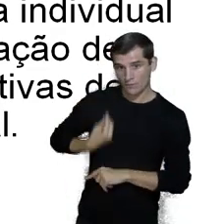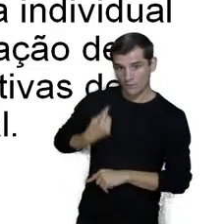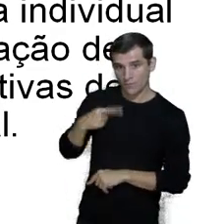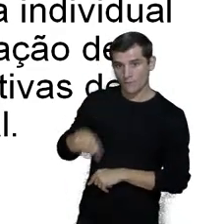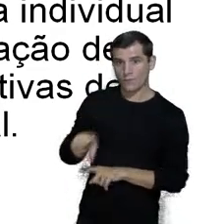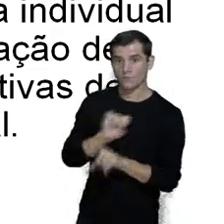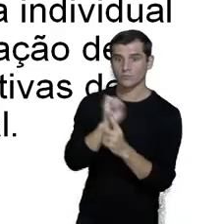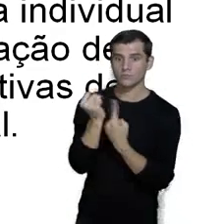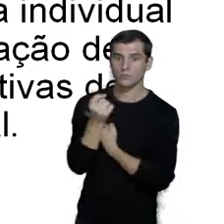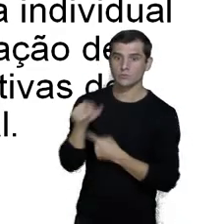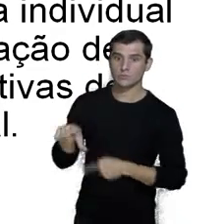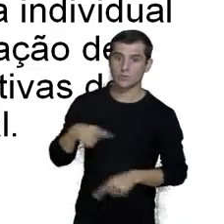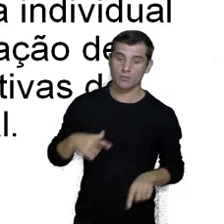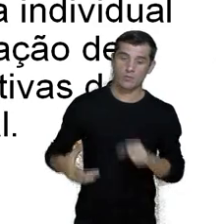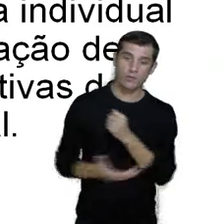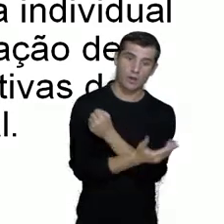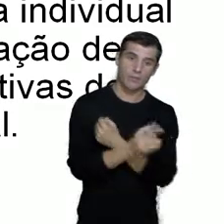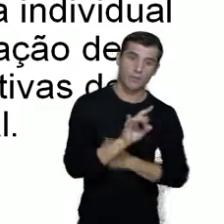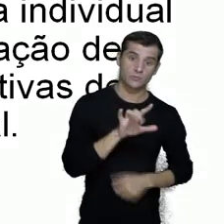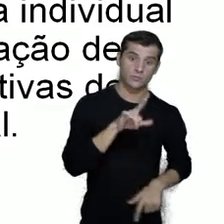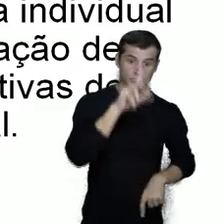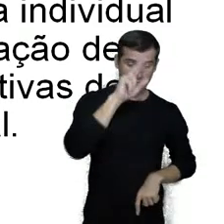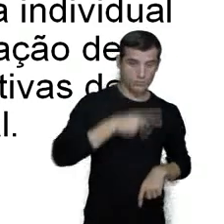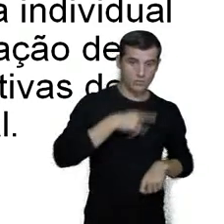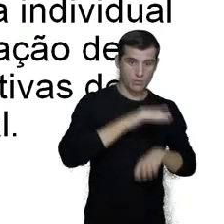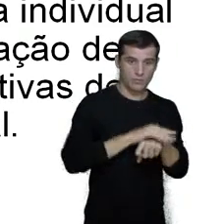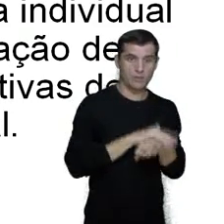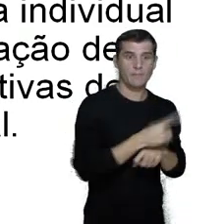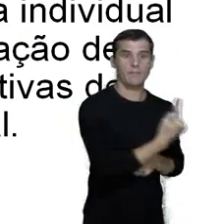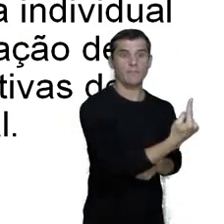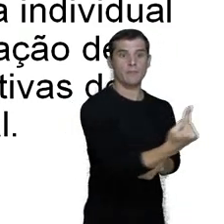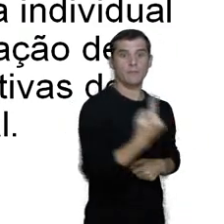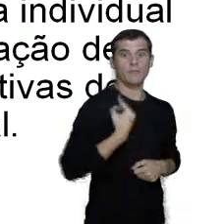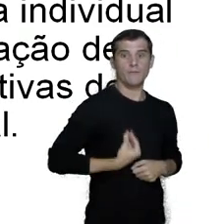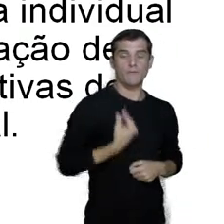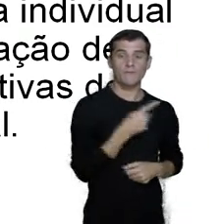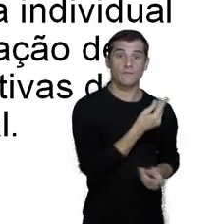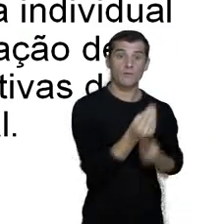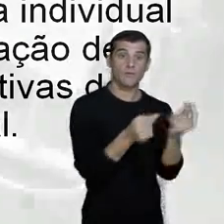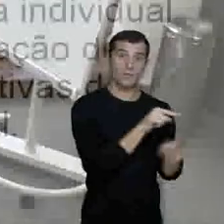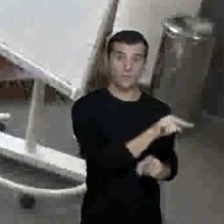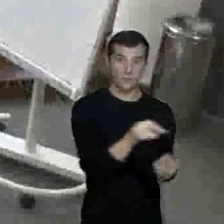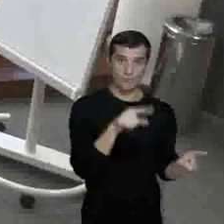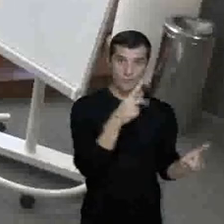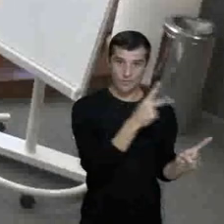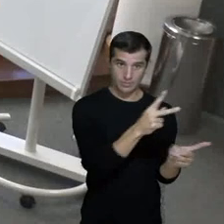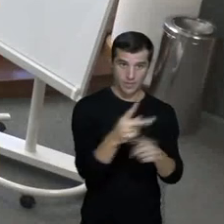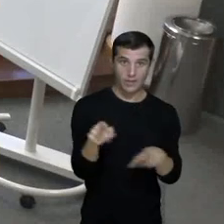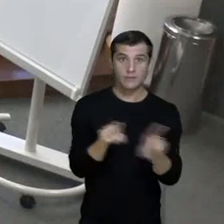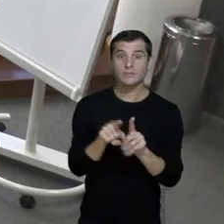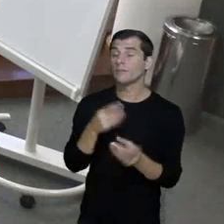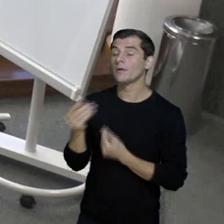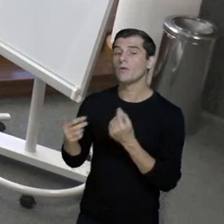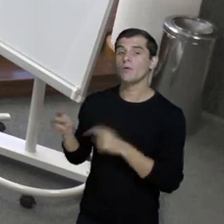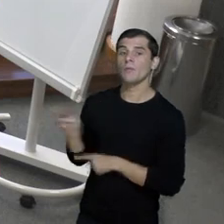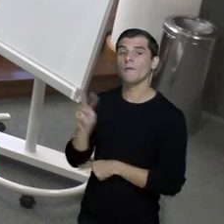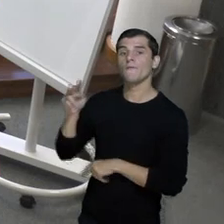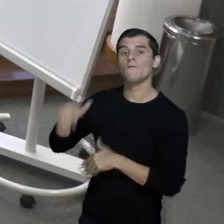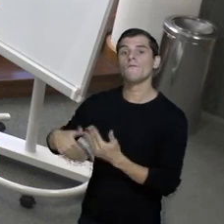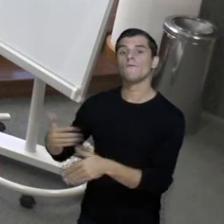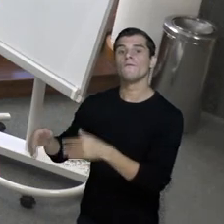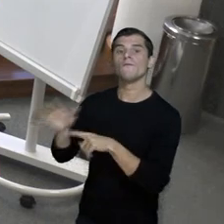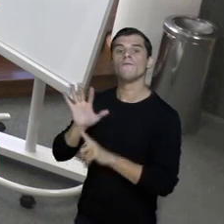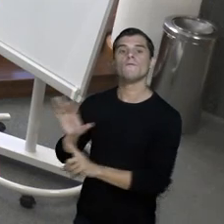não é apenas uma prática individual dos atos ilícitos mas também a perpetuação de valores e comportamentos e atitudes